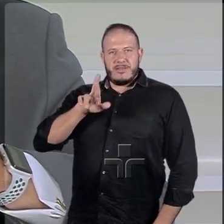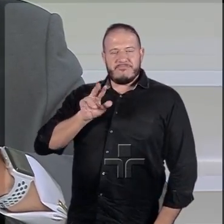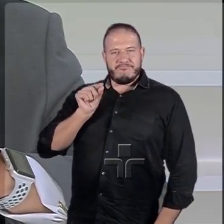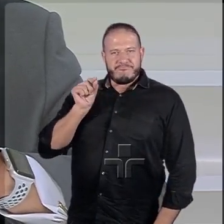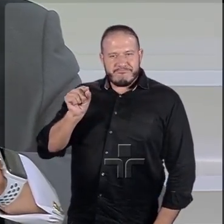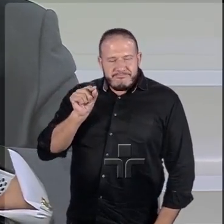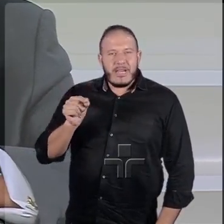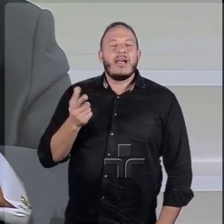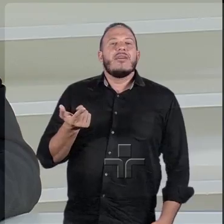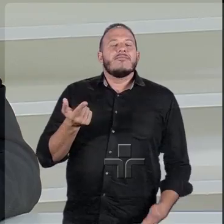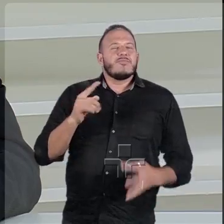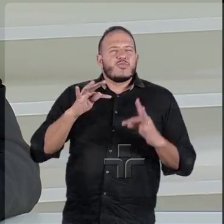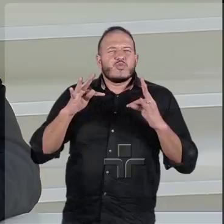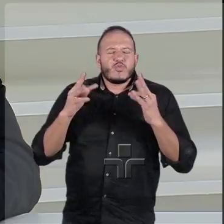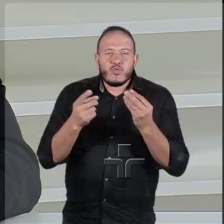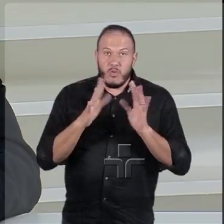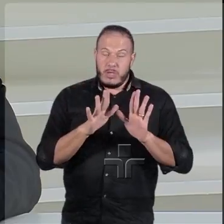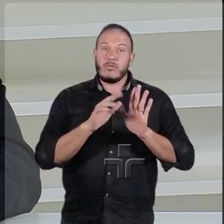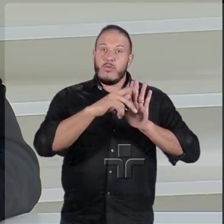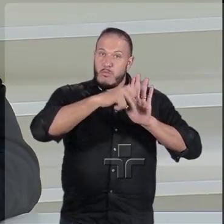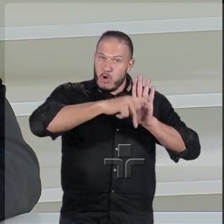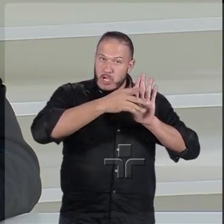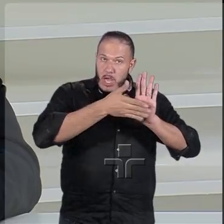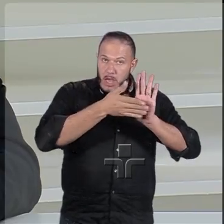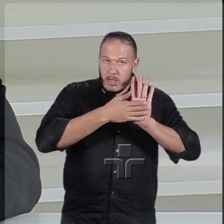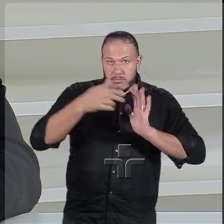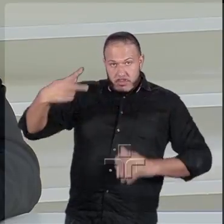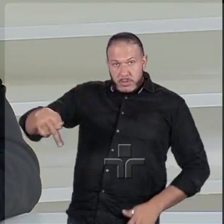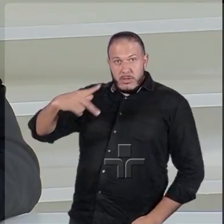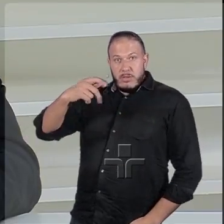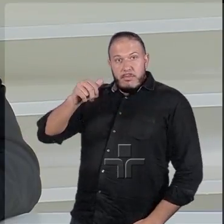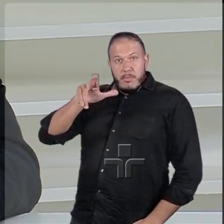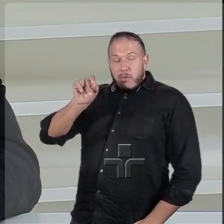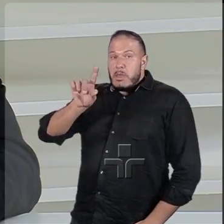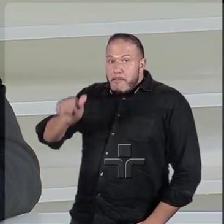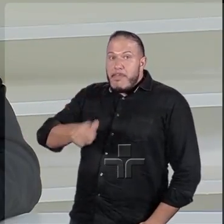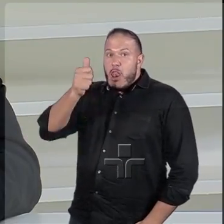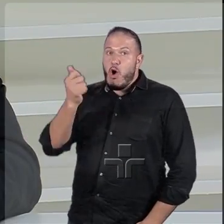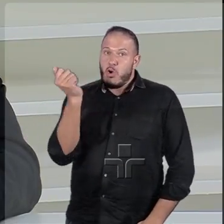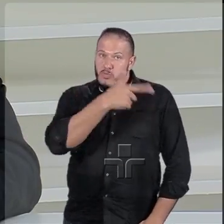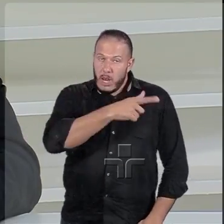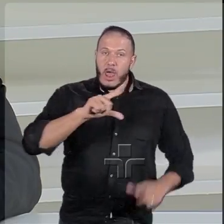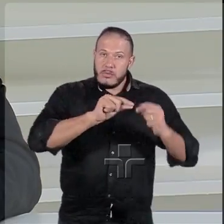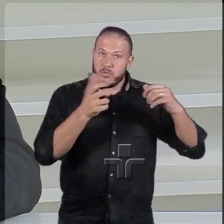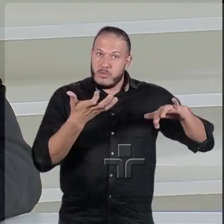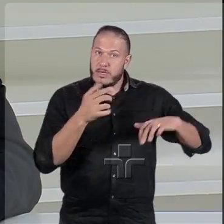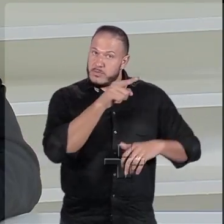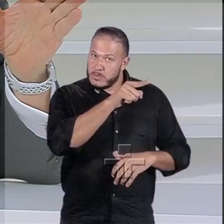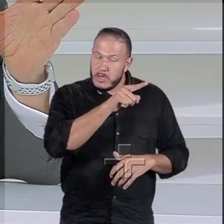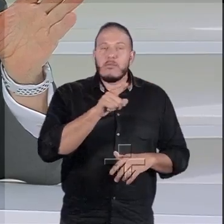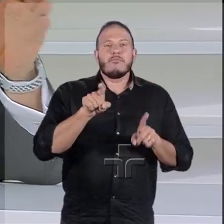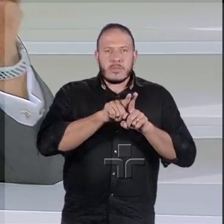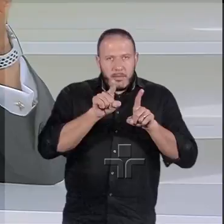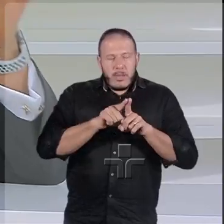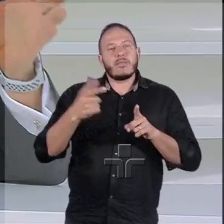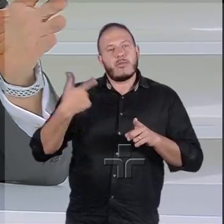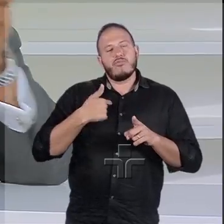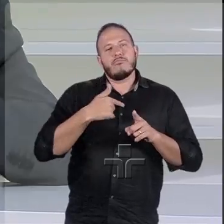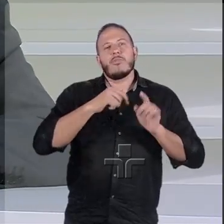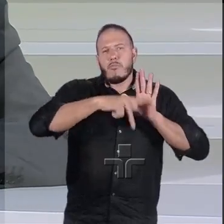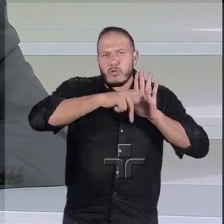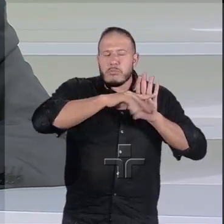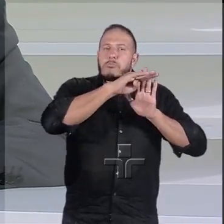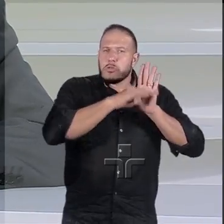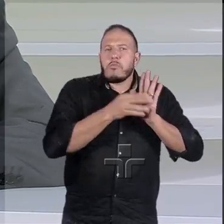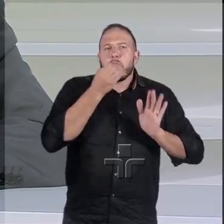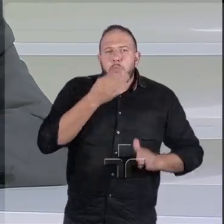os pontos... o projeto do Paulo é melhor do que o que está no Congresso. Eu também tenho o projeto do Hélio, que também é muito bom, mas